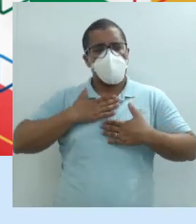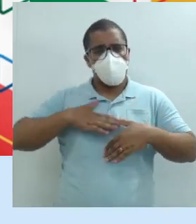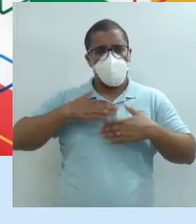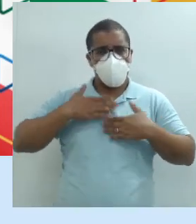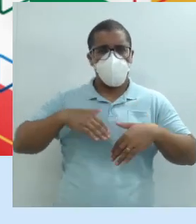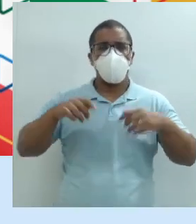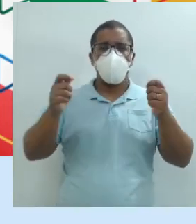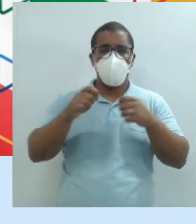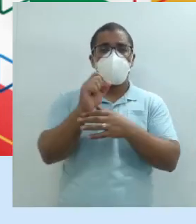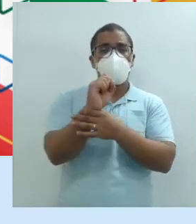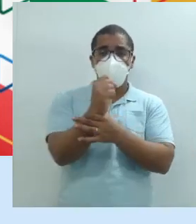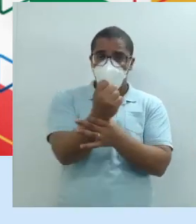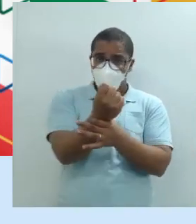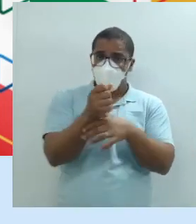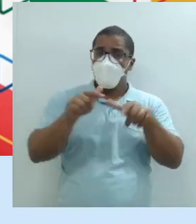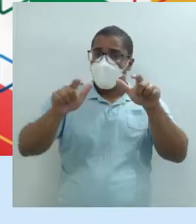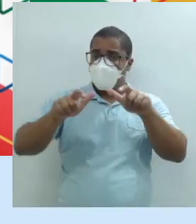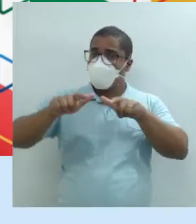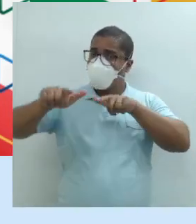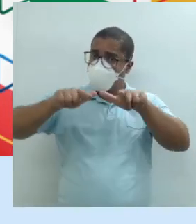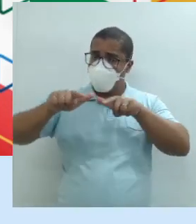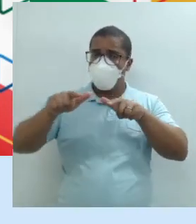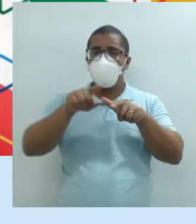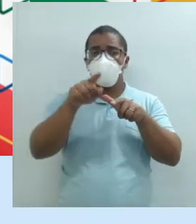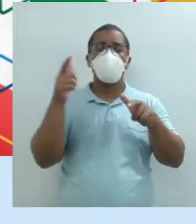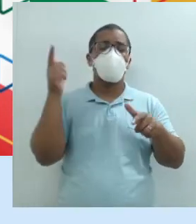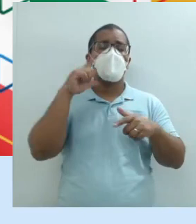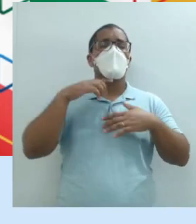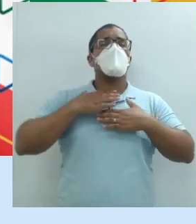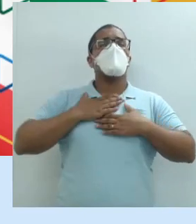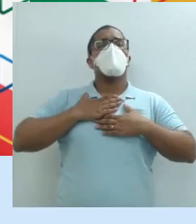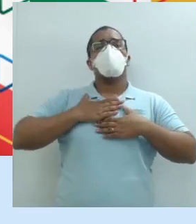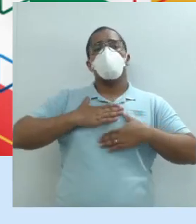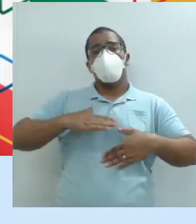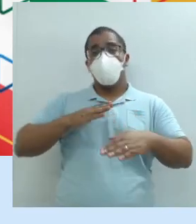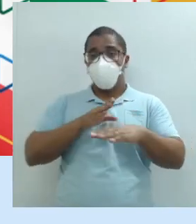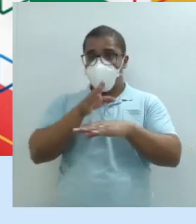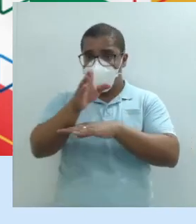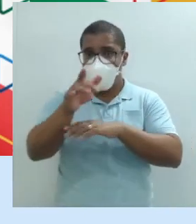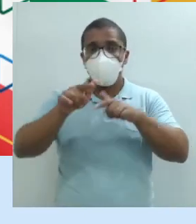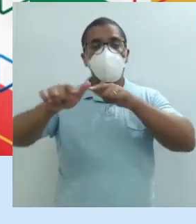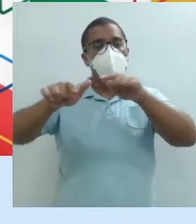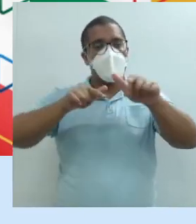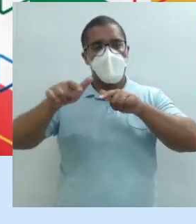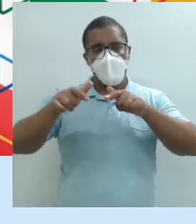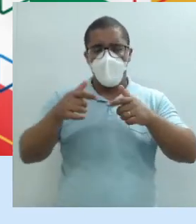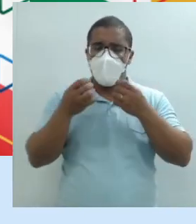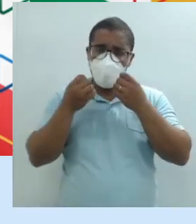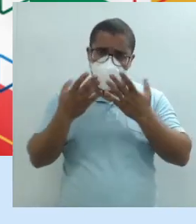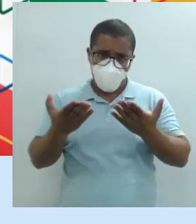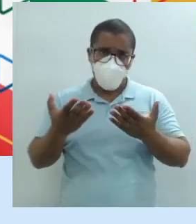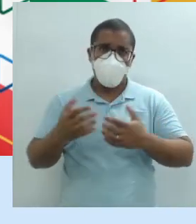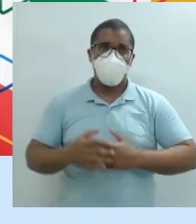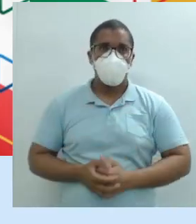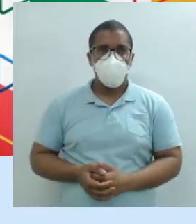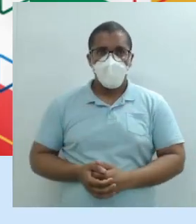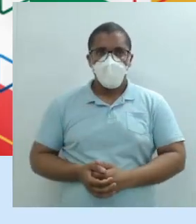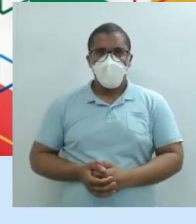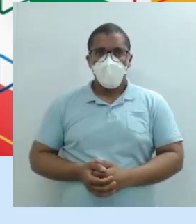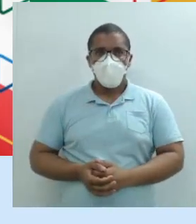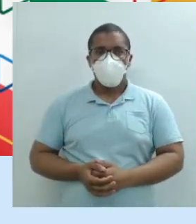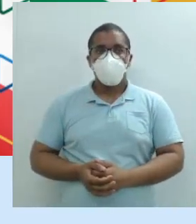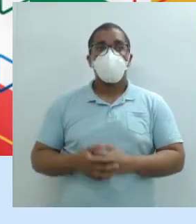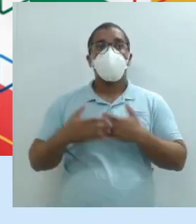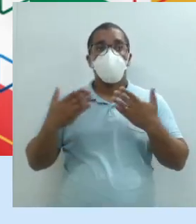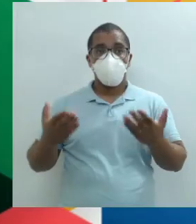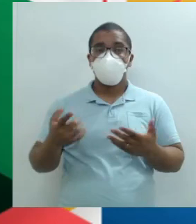seja seguro, né, que você fique tranquilo de ir para o seu local de trabalho todos os dias. E aí